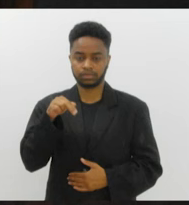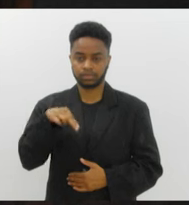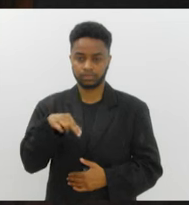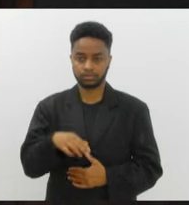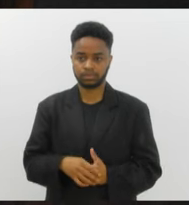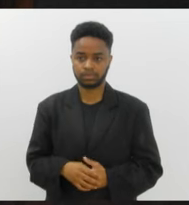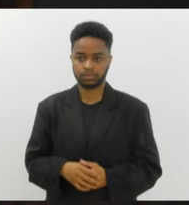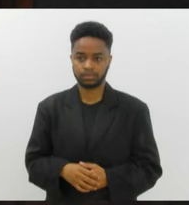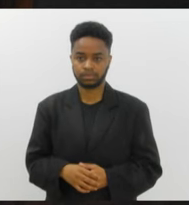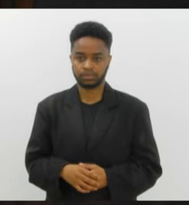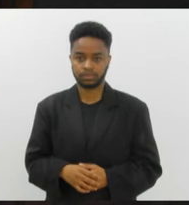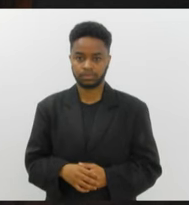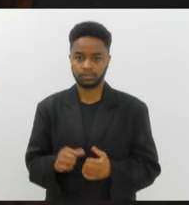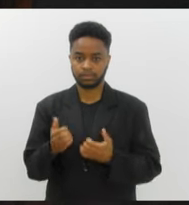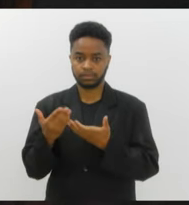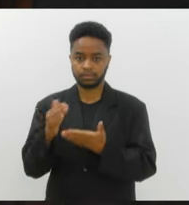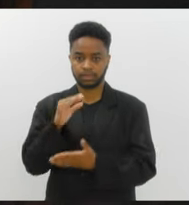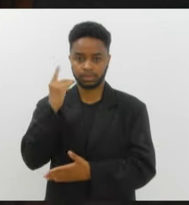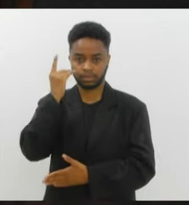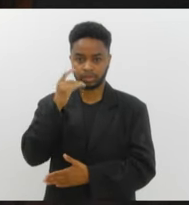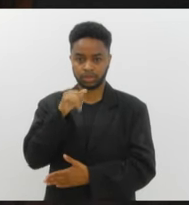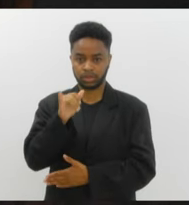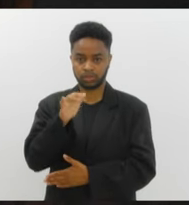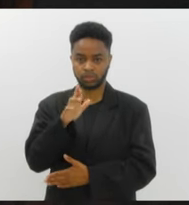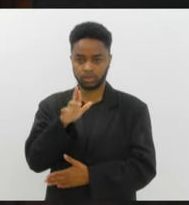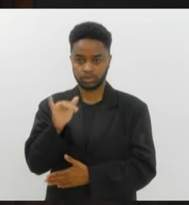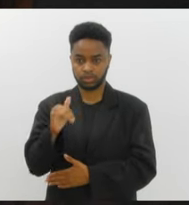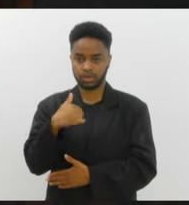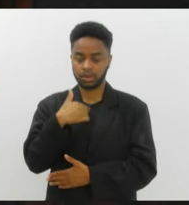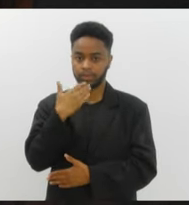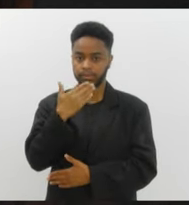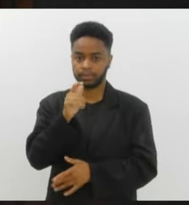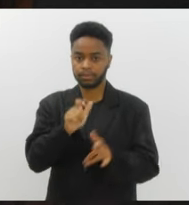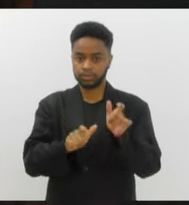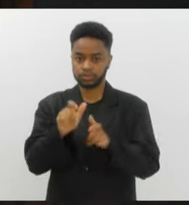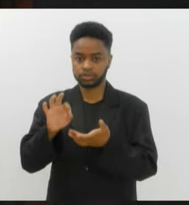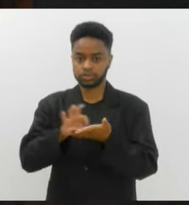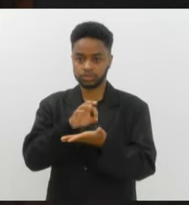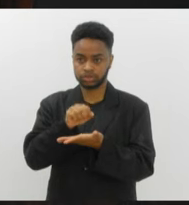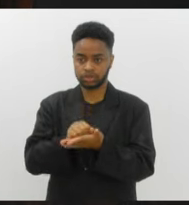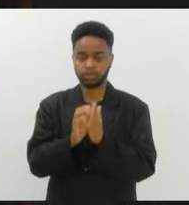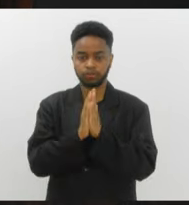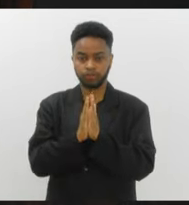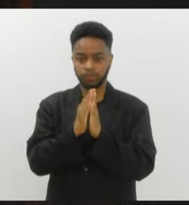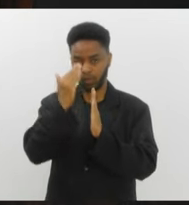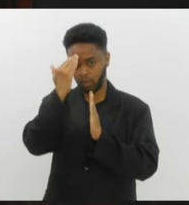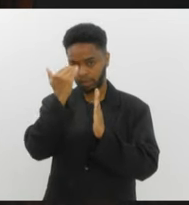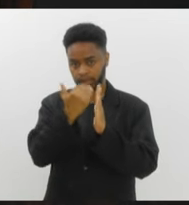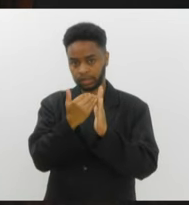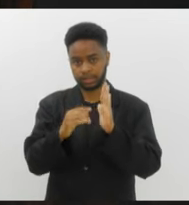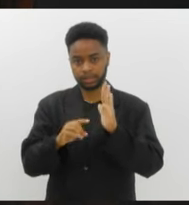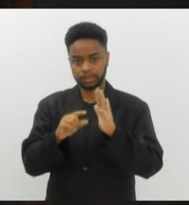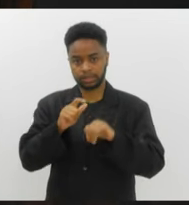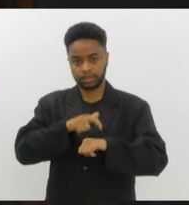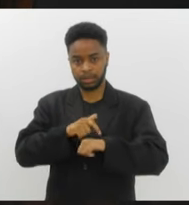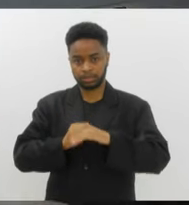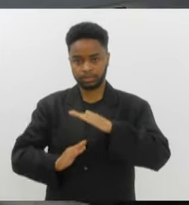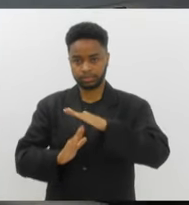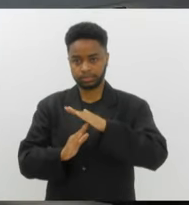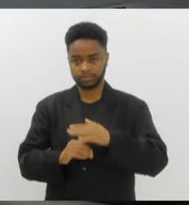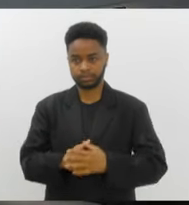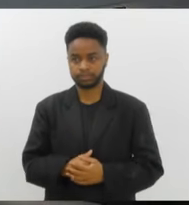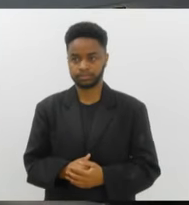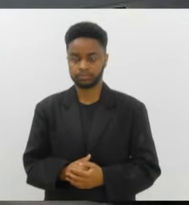aqui pelo deputado Yuri. Pediria aos inscritos, por gentileza, que cumprisse o tempo regimental.